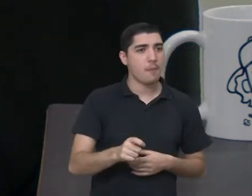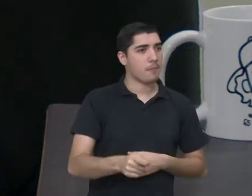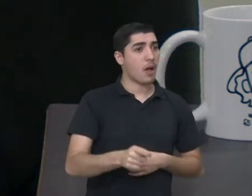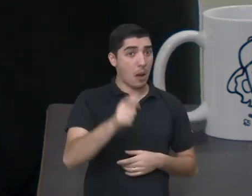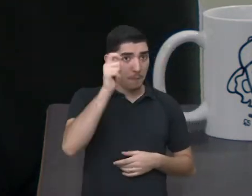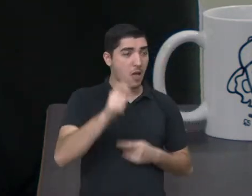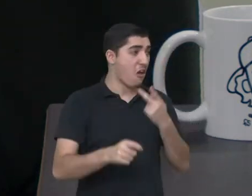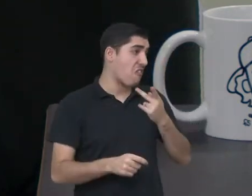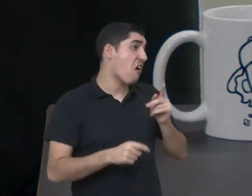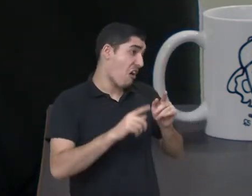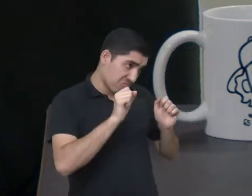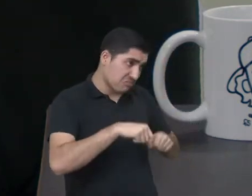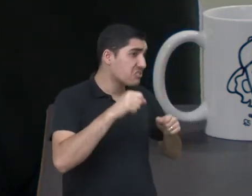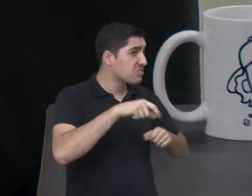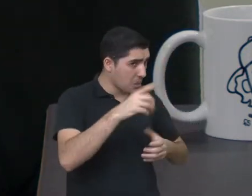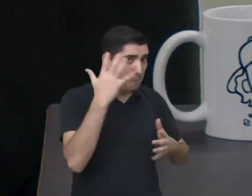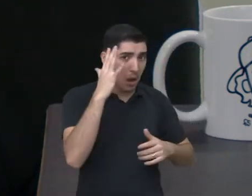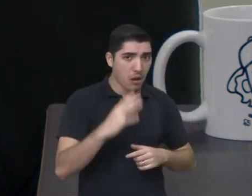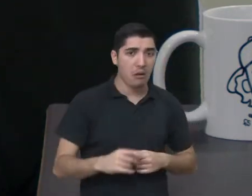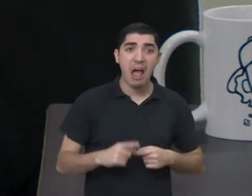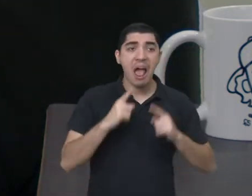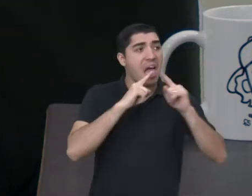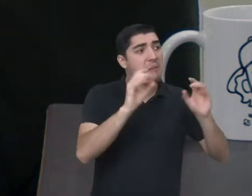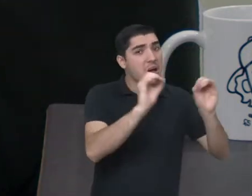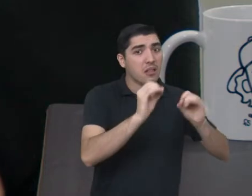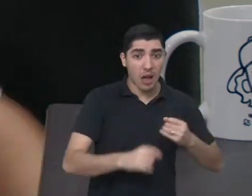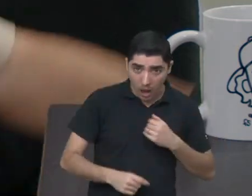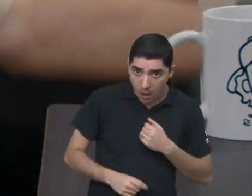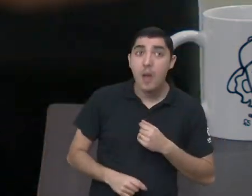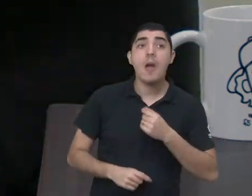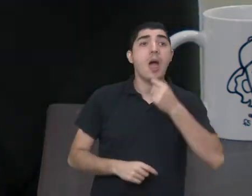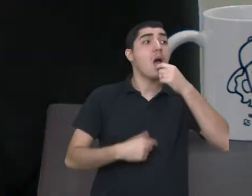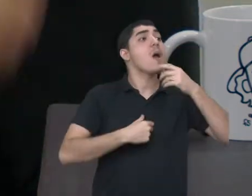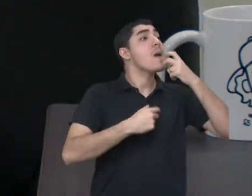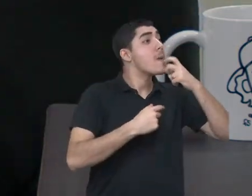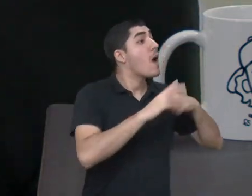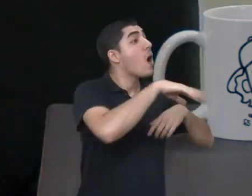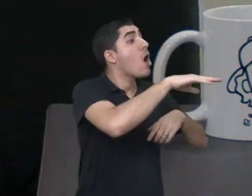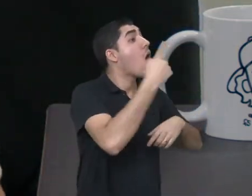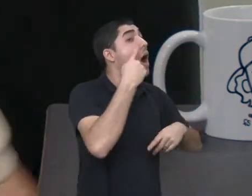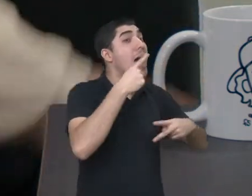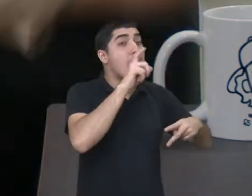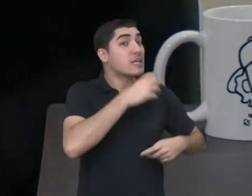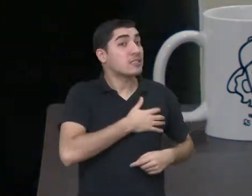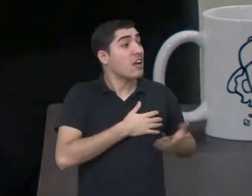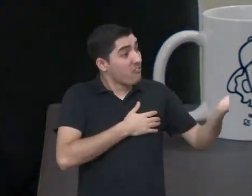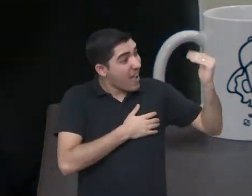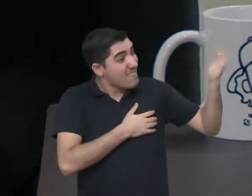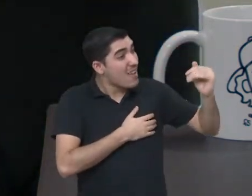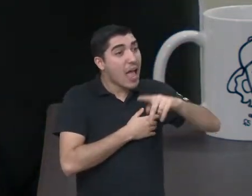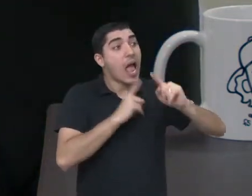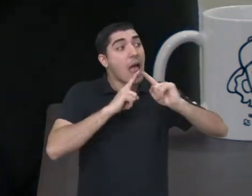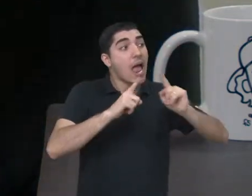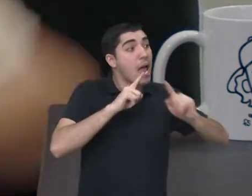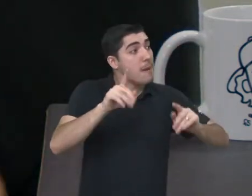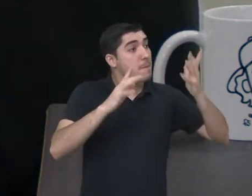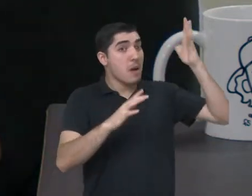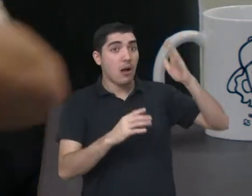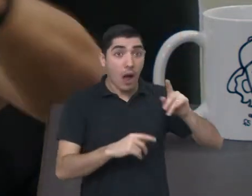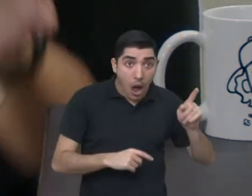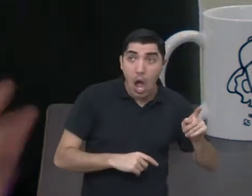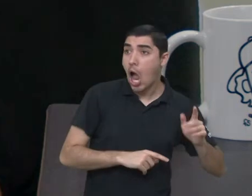você saiu gritando no estádio. Estava começando aquele movimento sindicalista do Lula em São Bernardo do Campo,